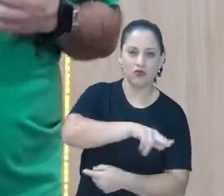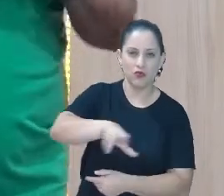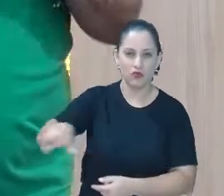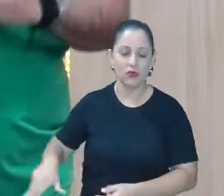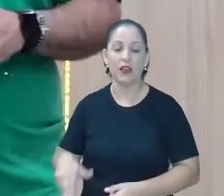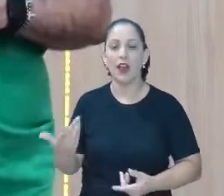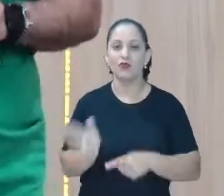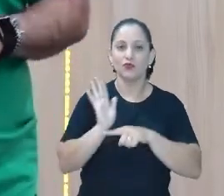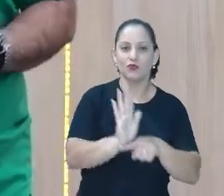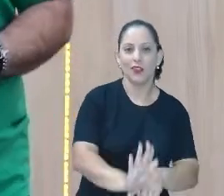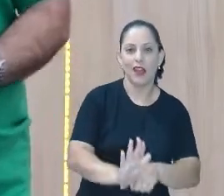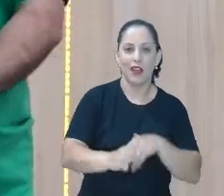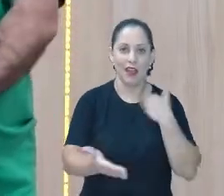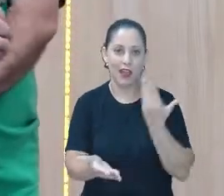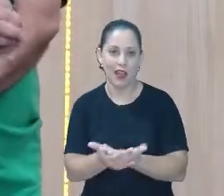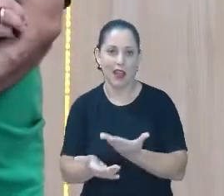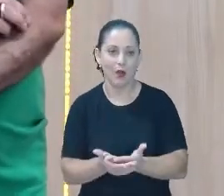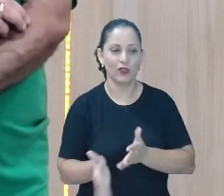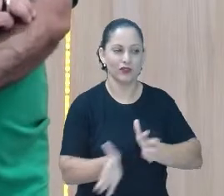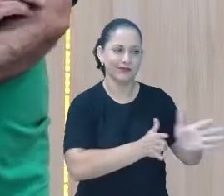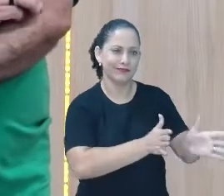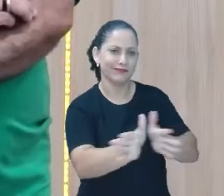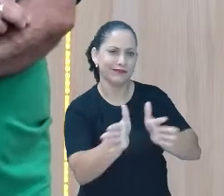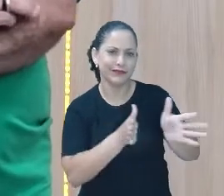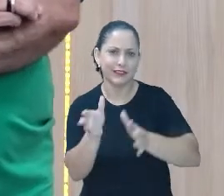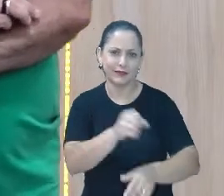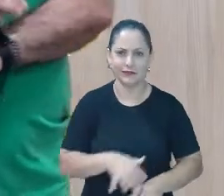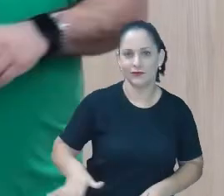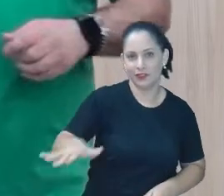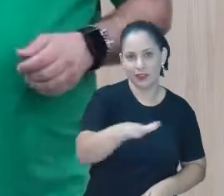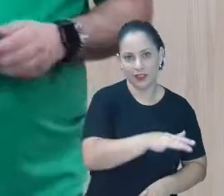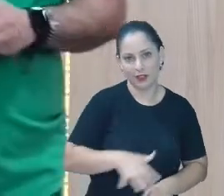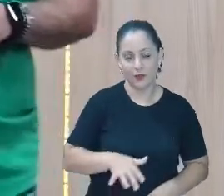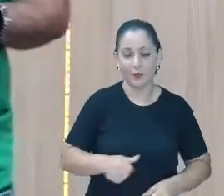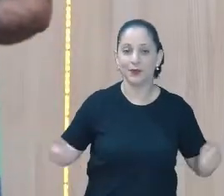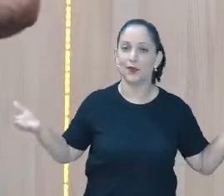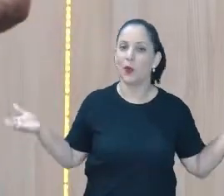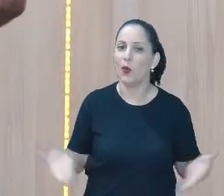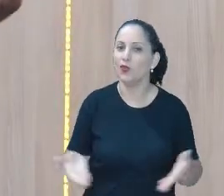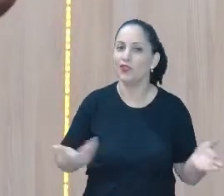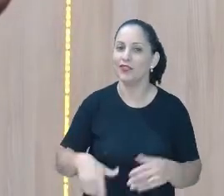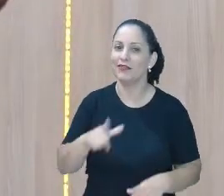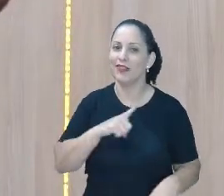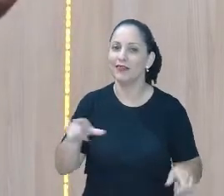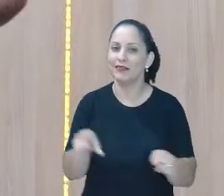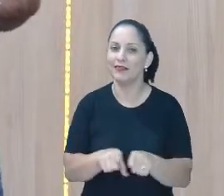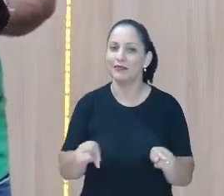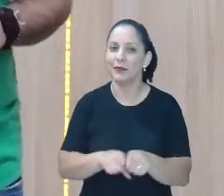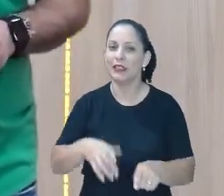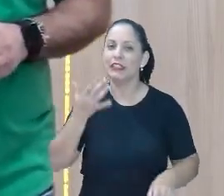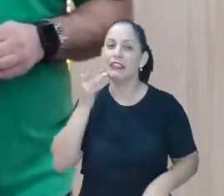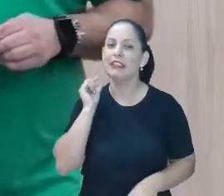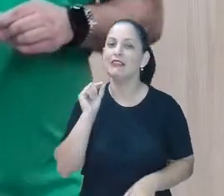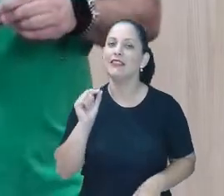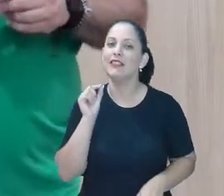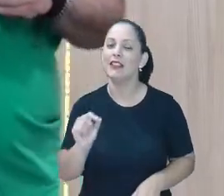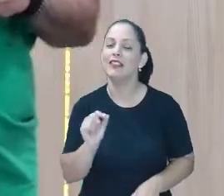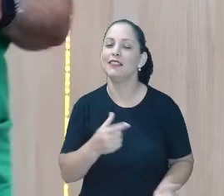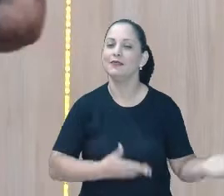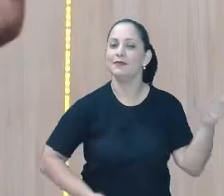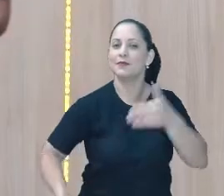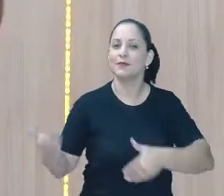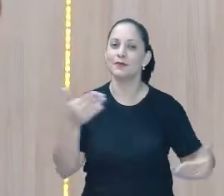nossas aulas se tornem mais acessíveis para todos e todas. E hoje nós vamos contar também com a participação dela,